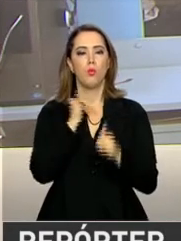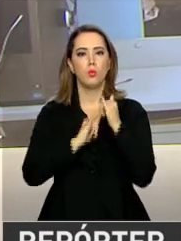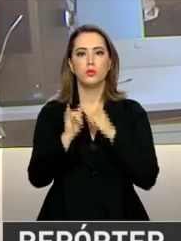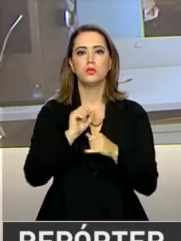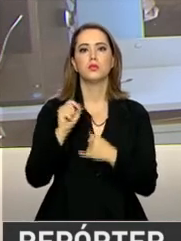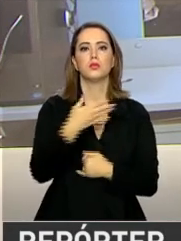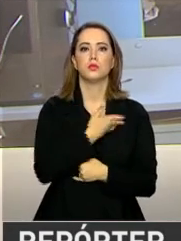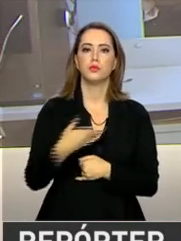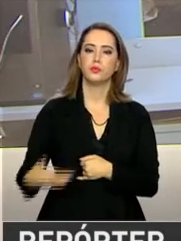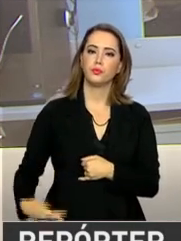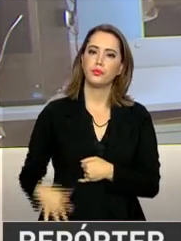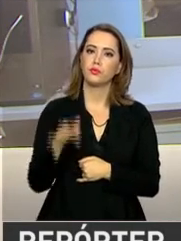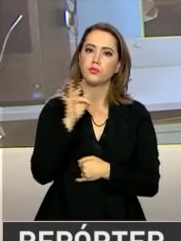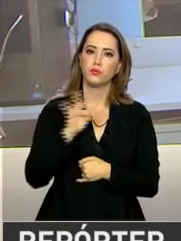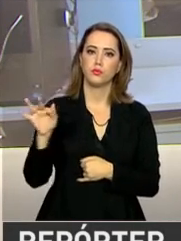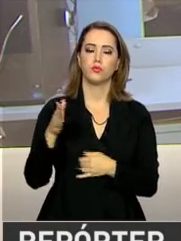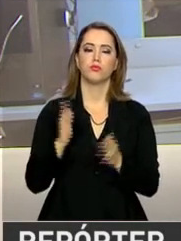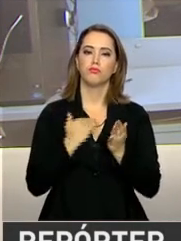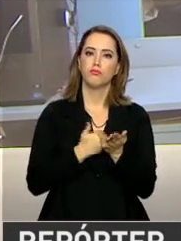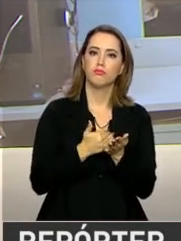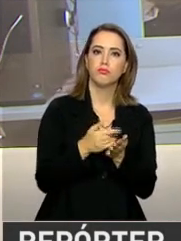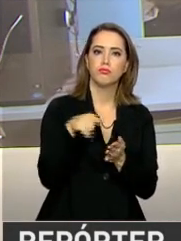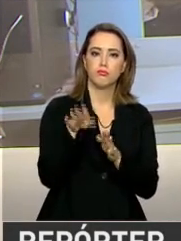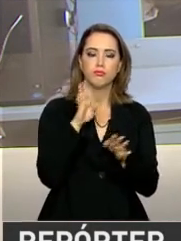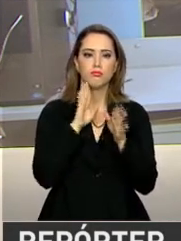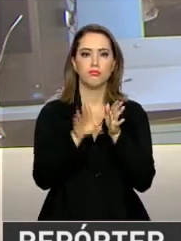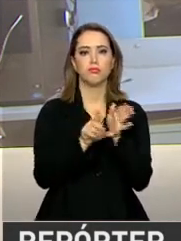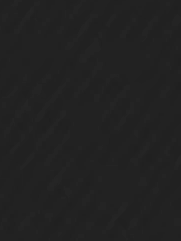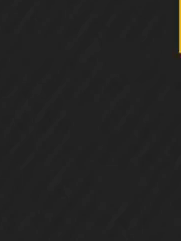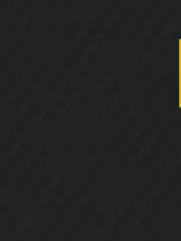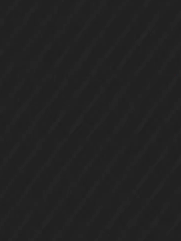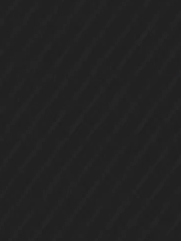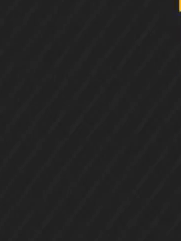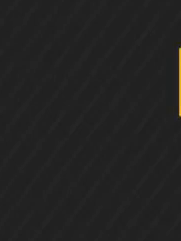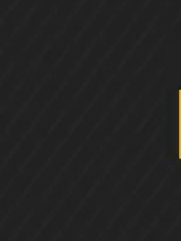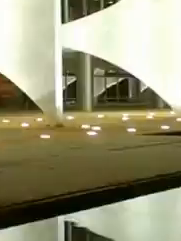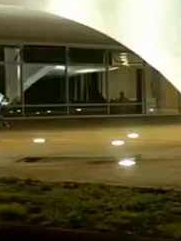governo federal acompanhe também as novidades em nossas redes sociais